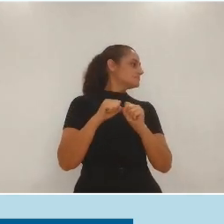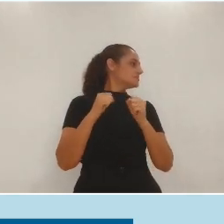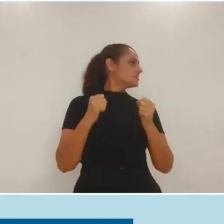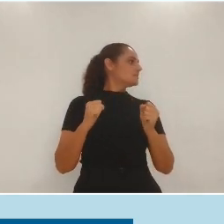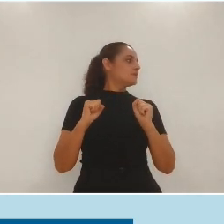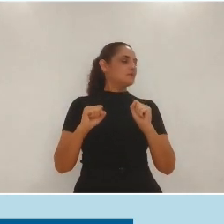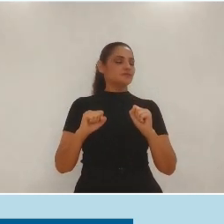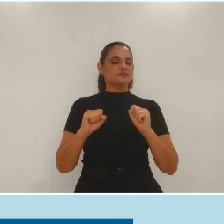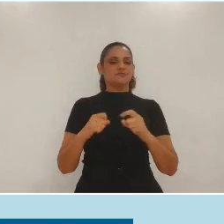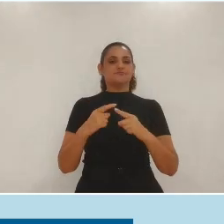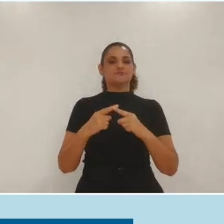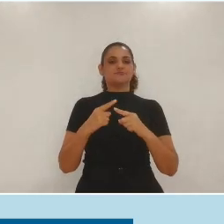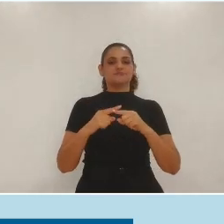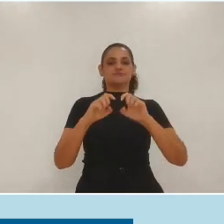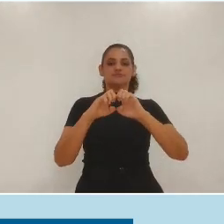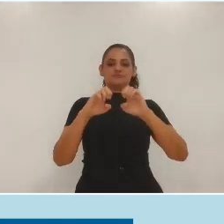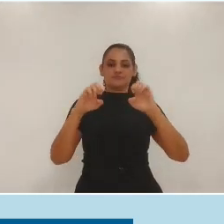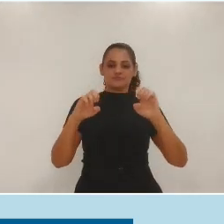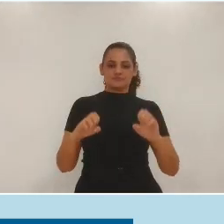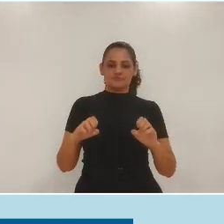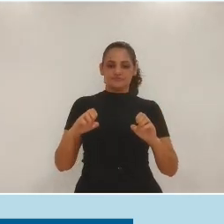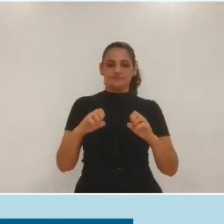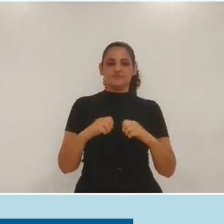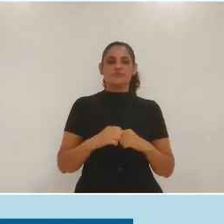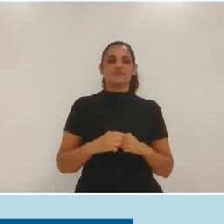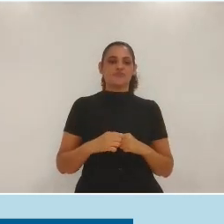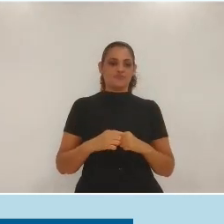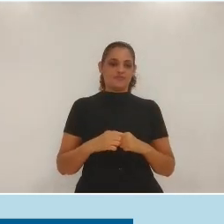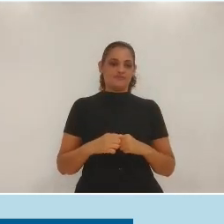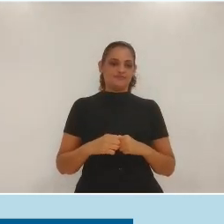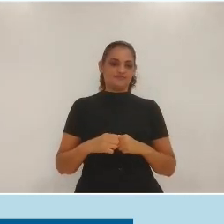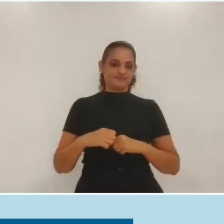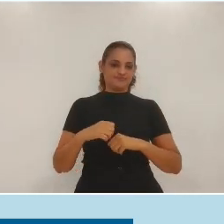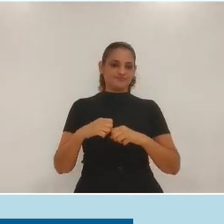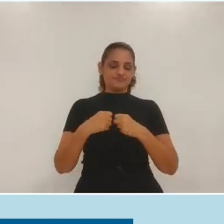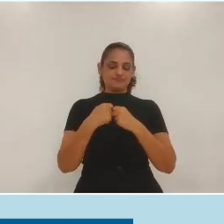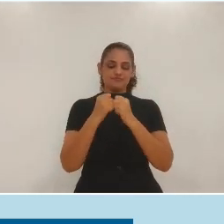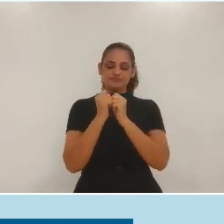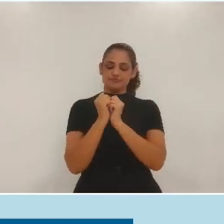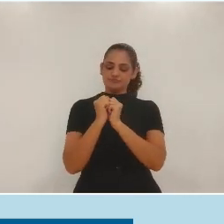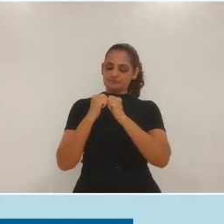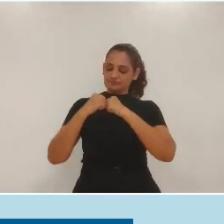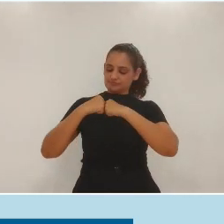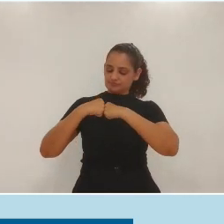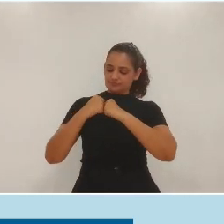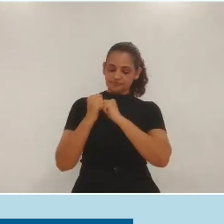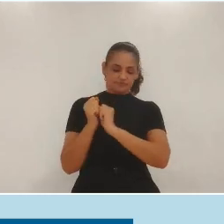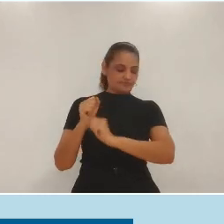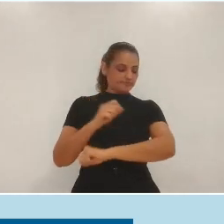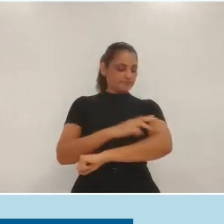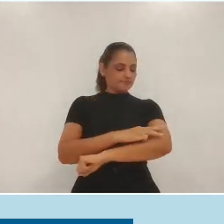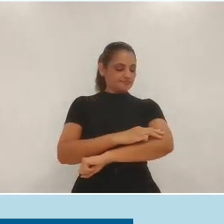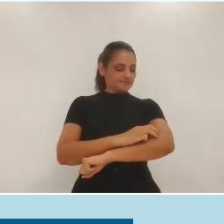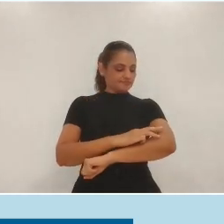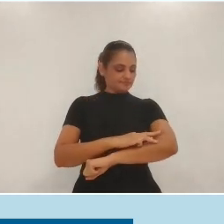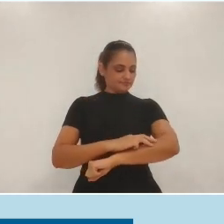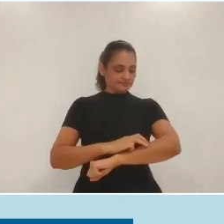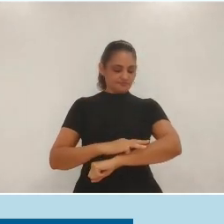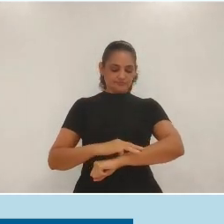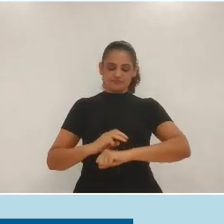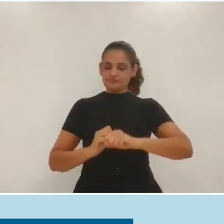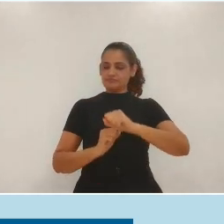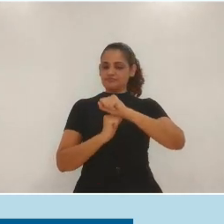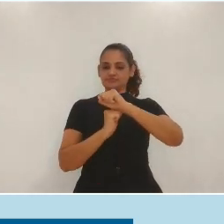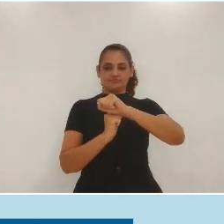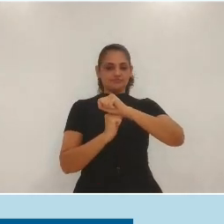dos tendões e os músculos e as articulações, elas não estão sustentando